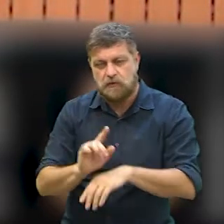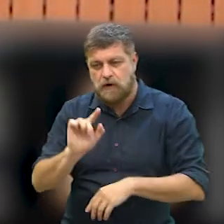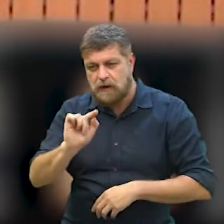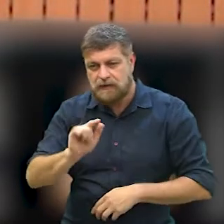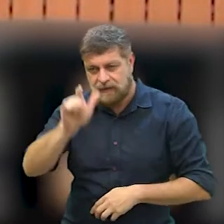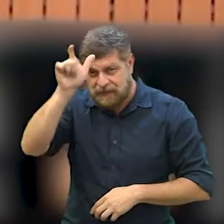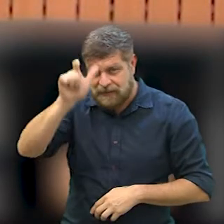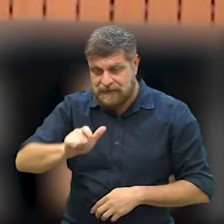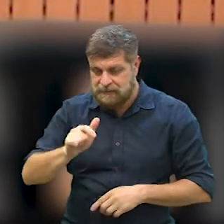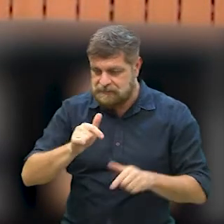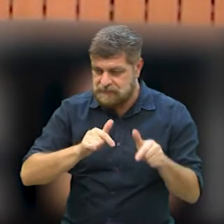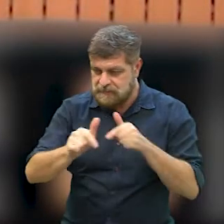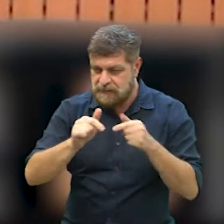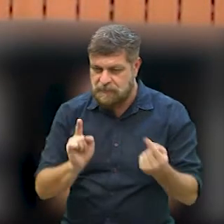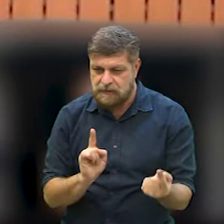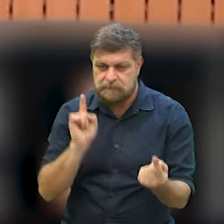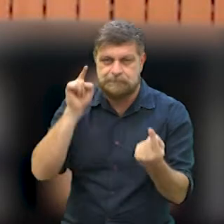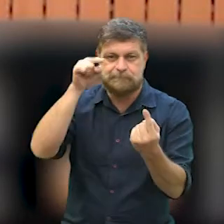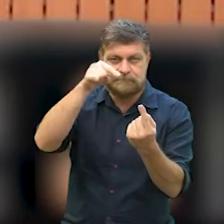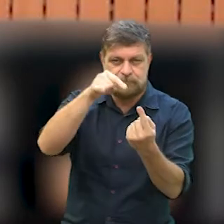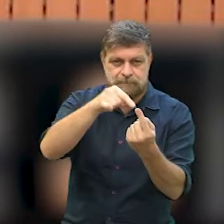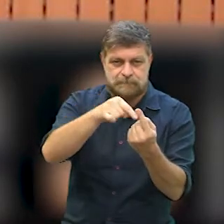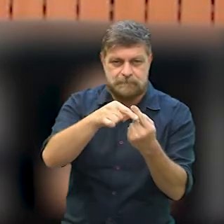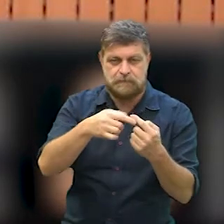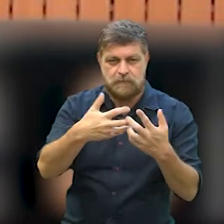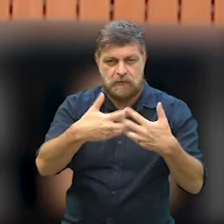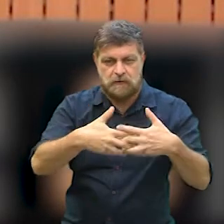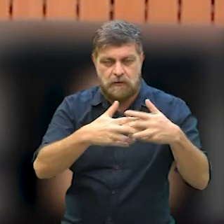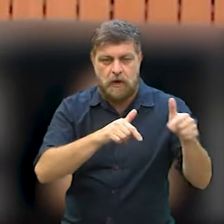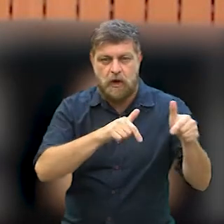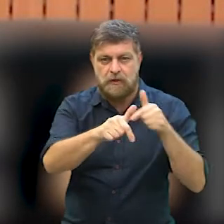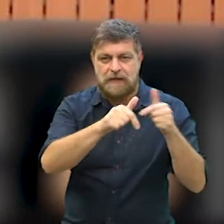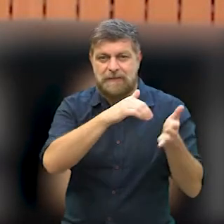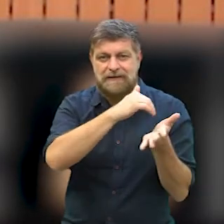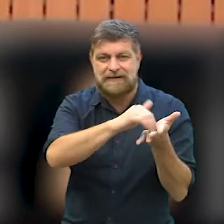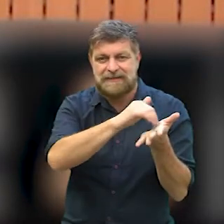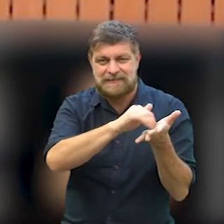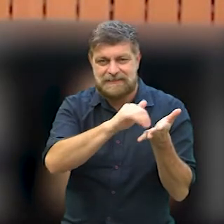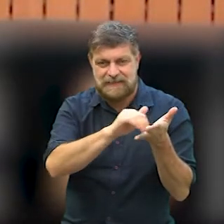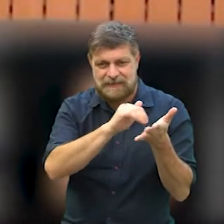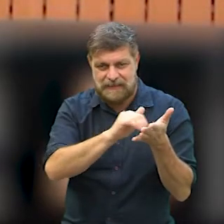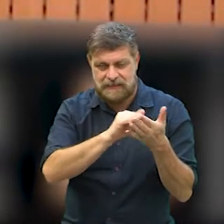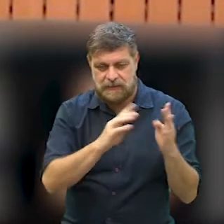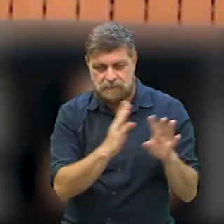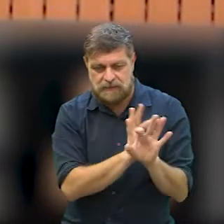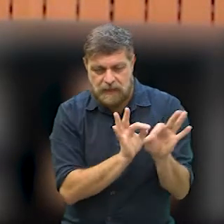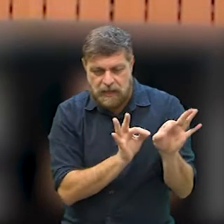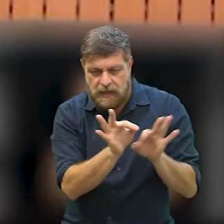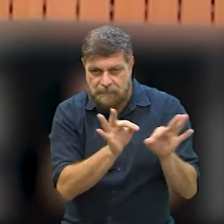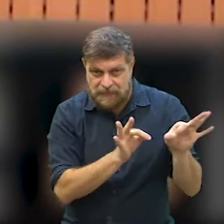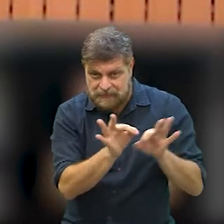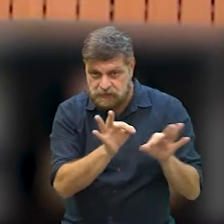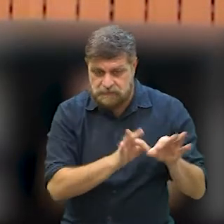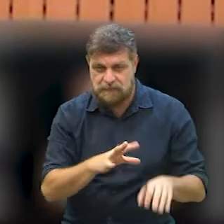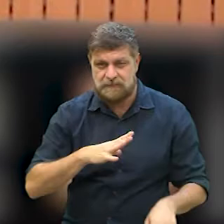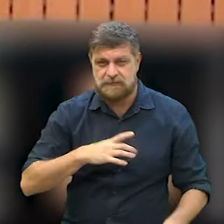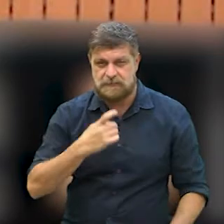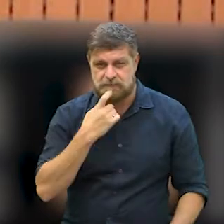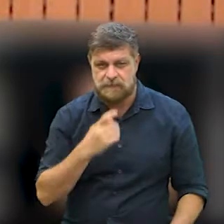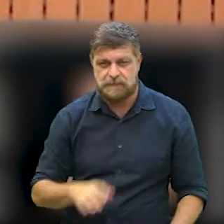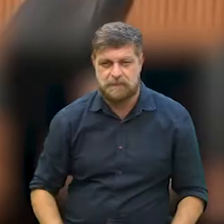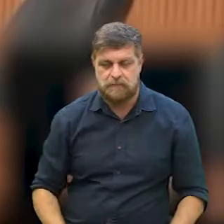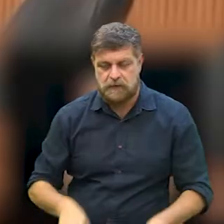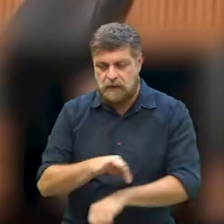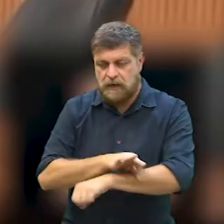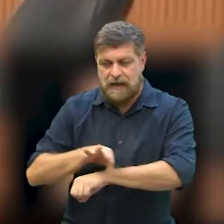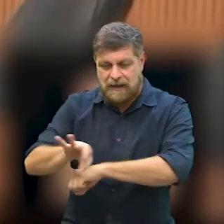que estão diretamente relacionados com os trabalhos da Secretaria de Urbanismo planejamento aqui em